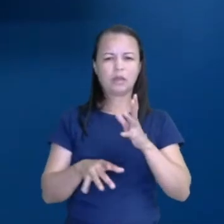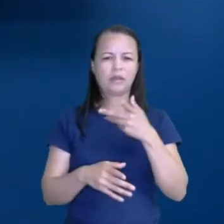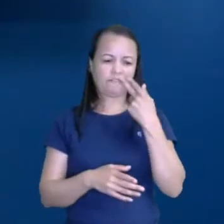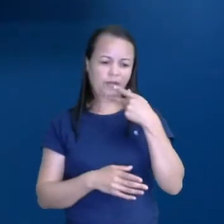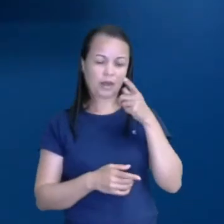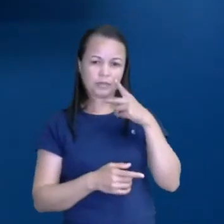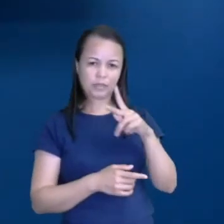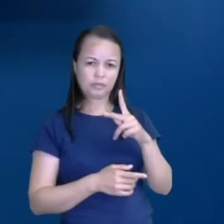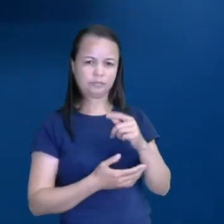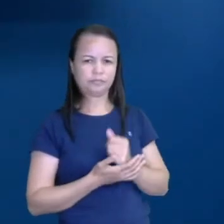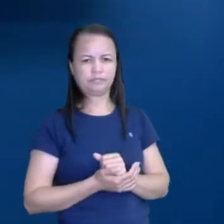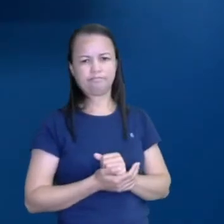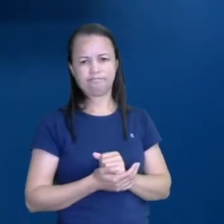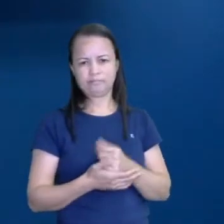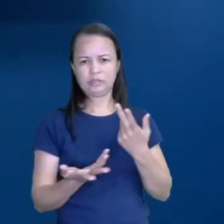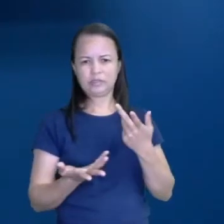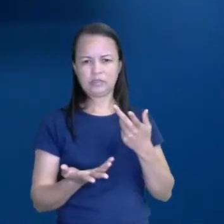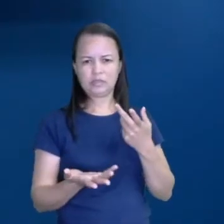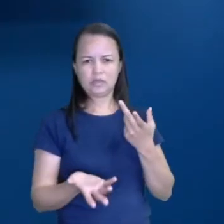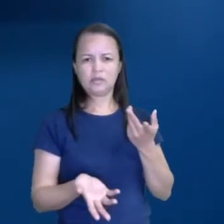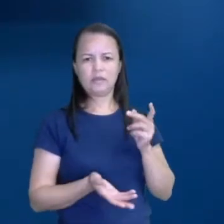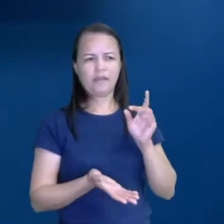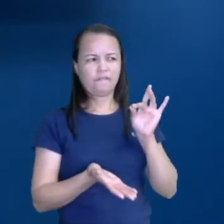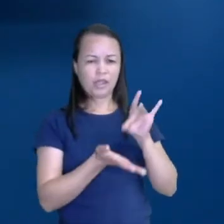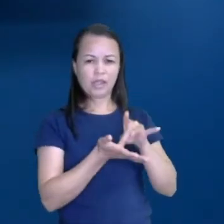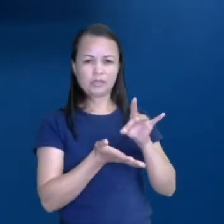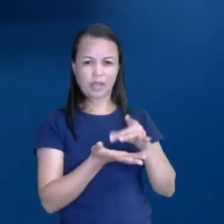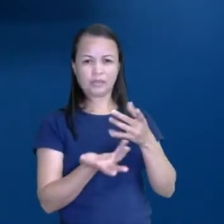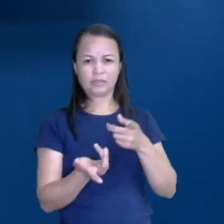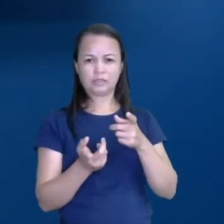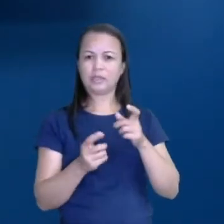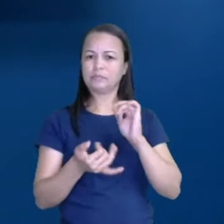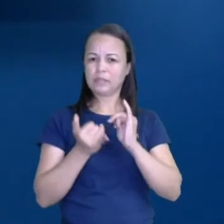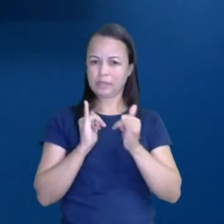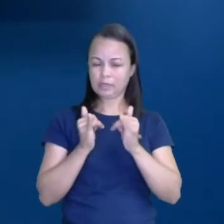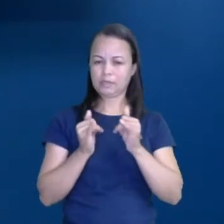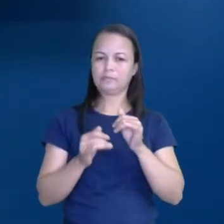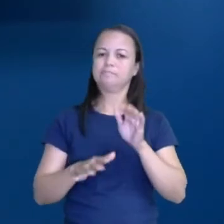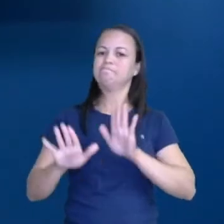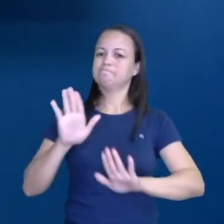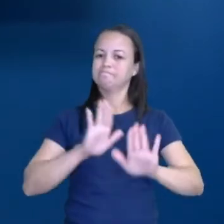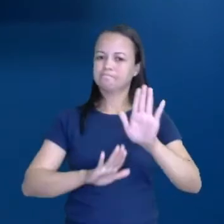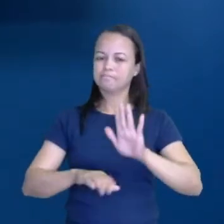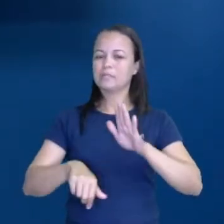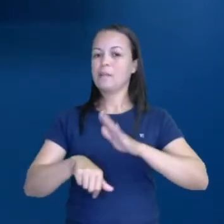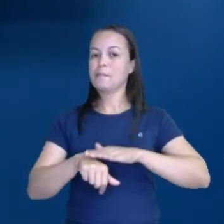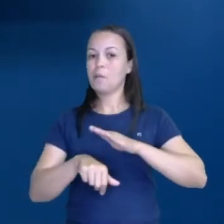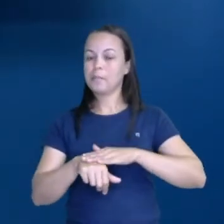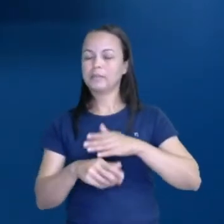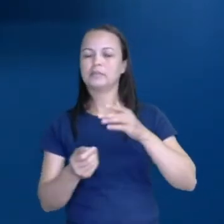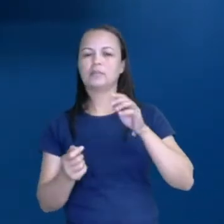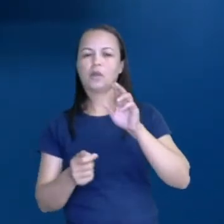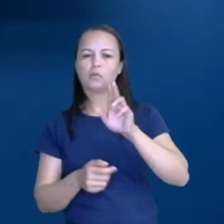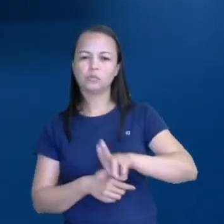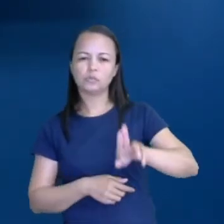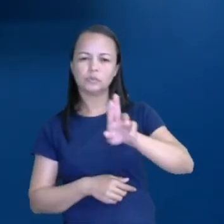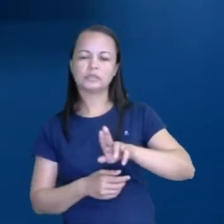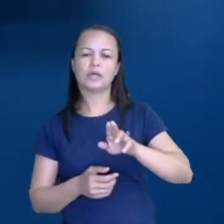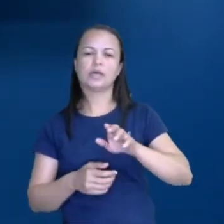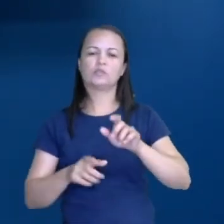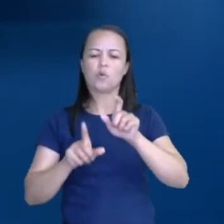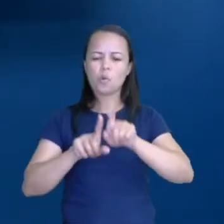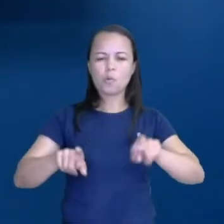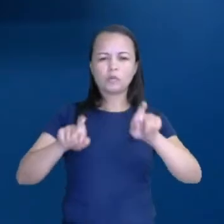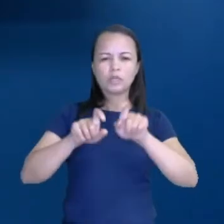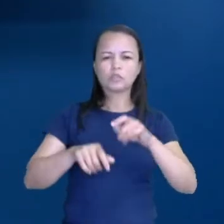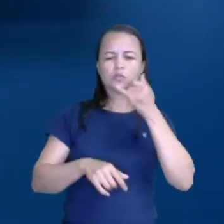aqui? É verdade que ele passa muito tempo na internet? Muito cuidado, tá? Esse momento que a gente está utilizando muito computador, muito celular,